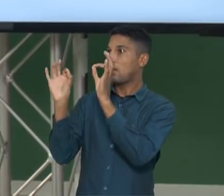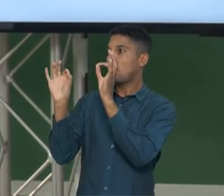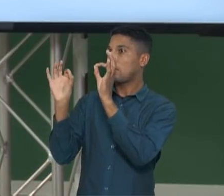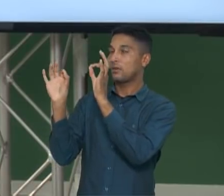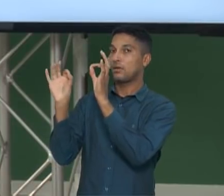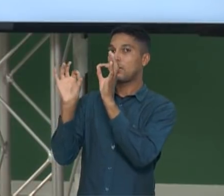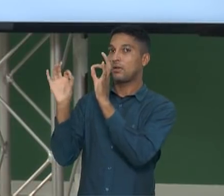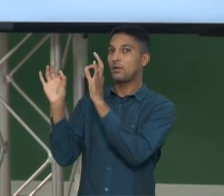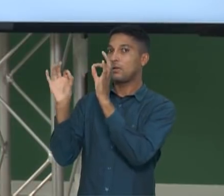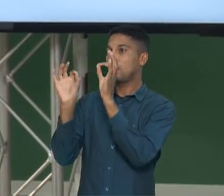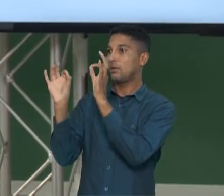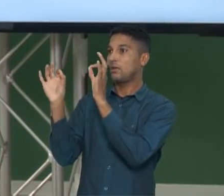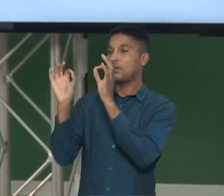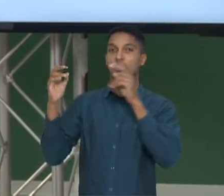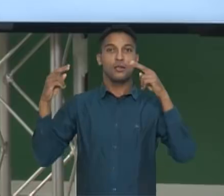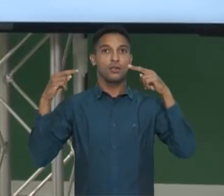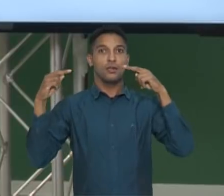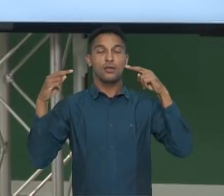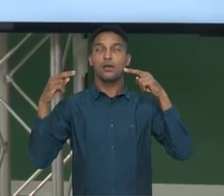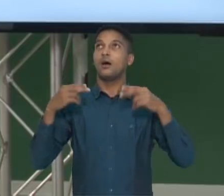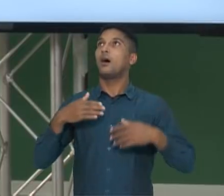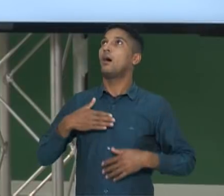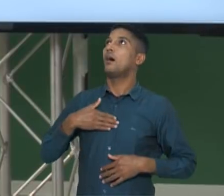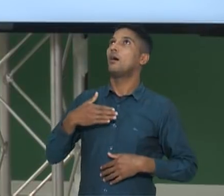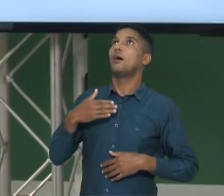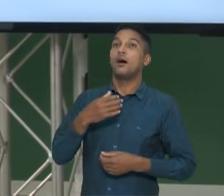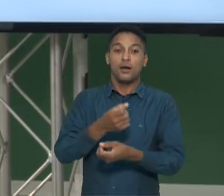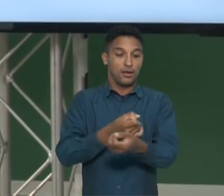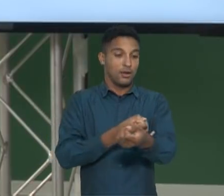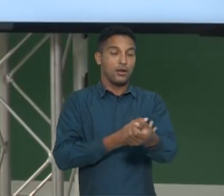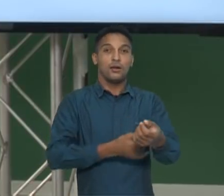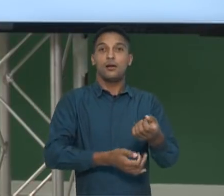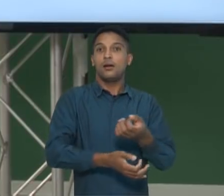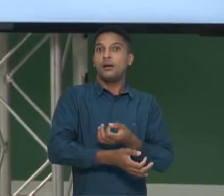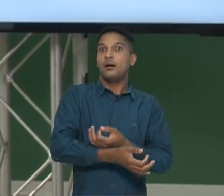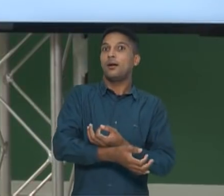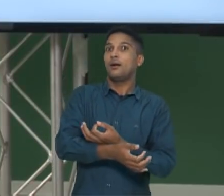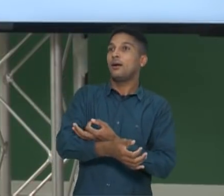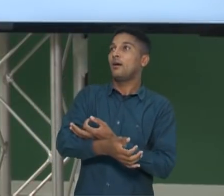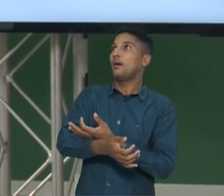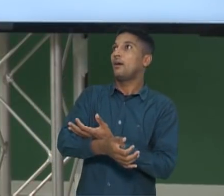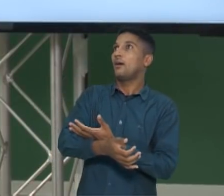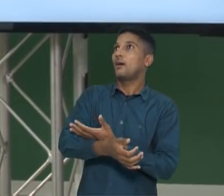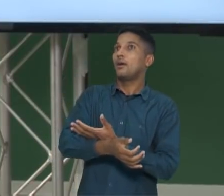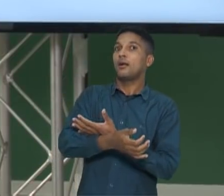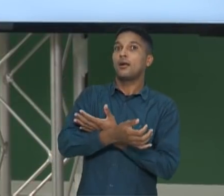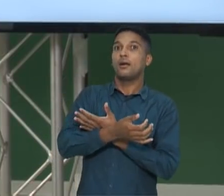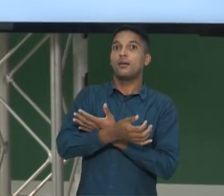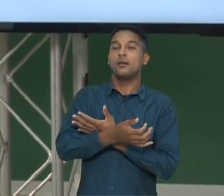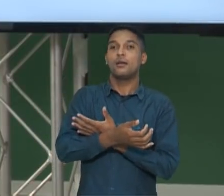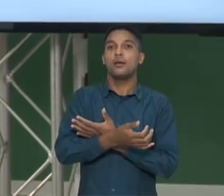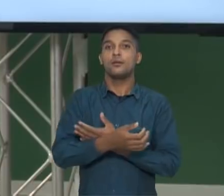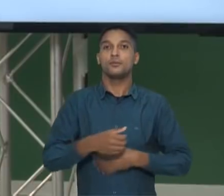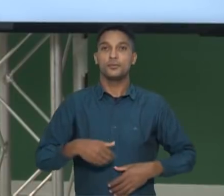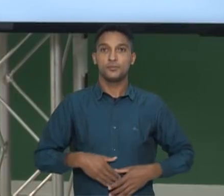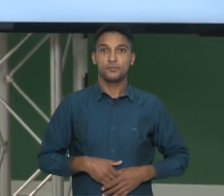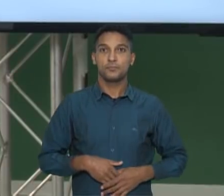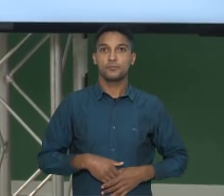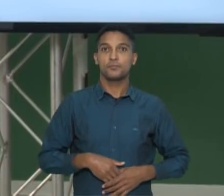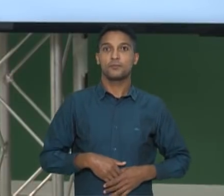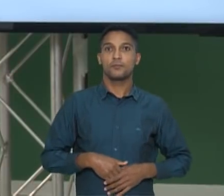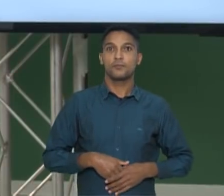ela tem esse momento de epifania, de revelação, essa emoção maior que a meio que desestabiliza, né? Que coloca